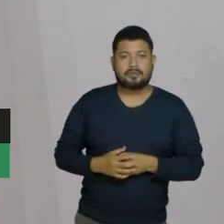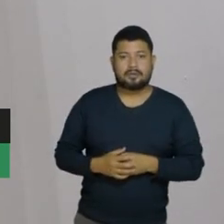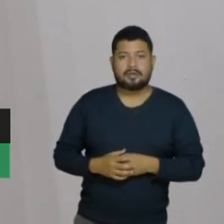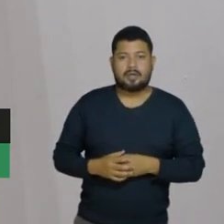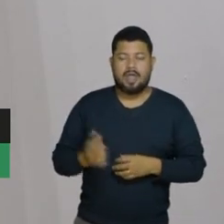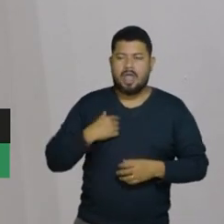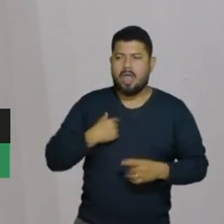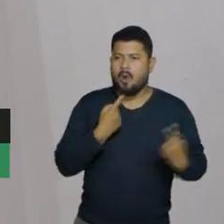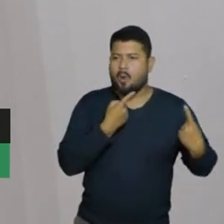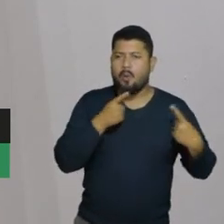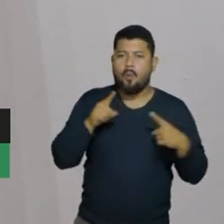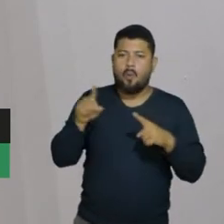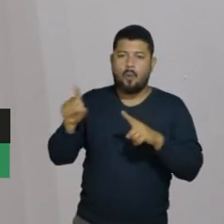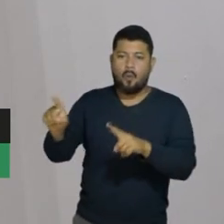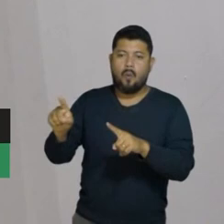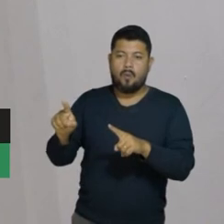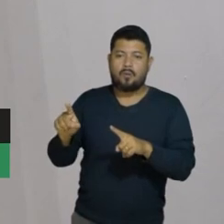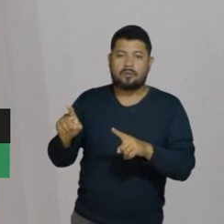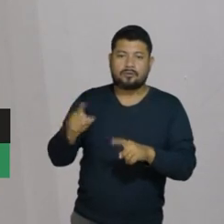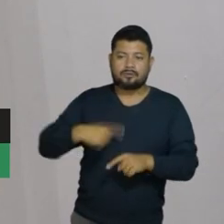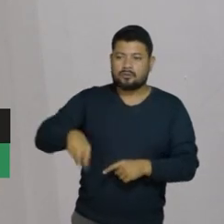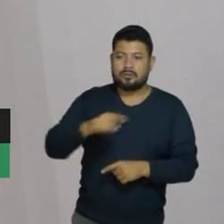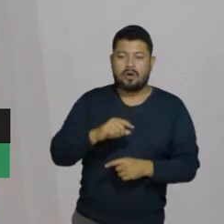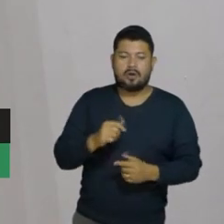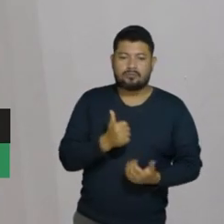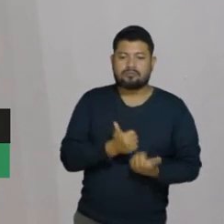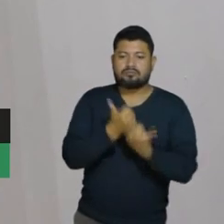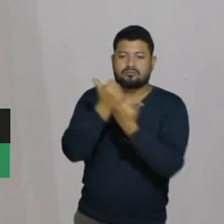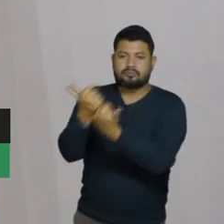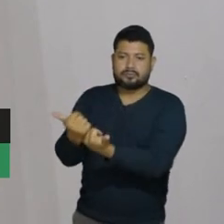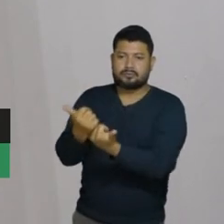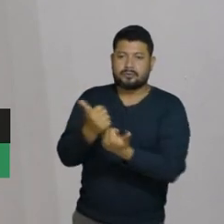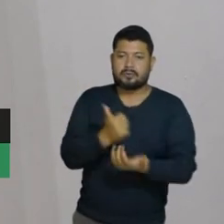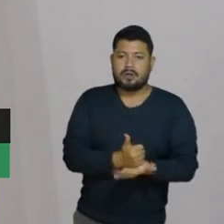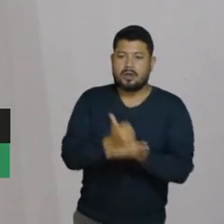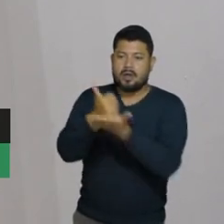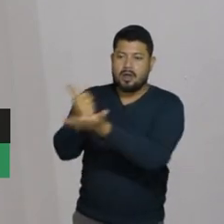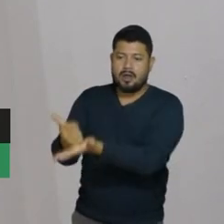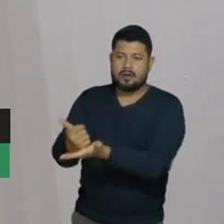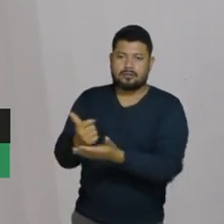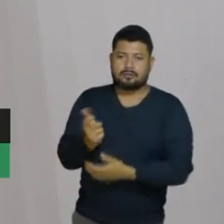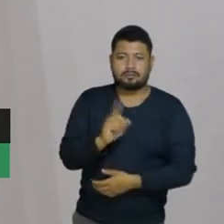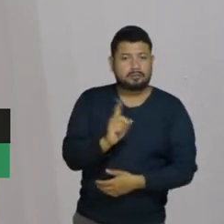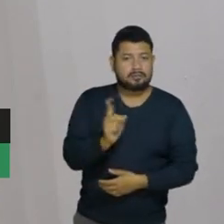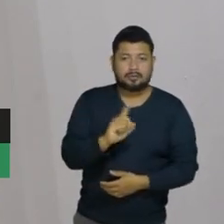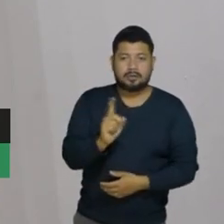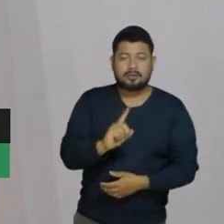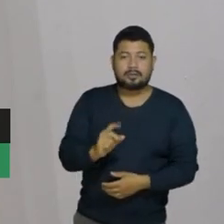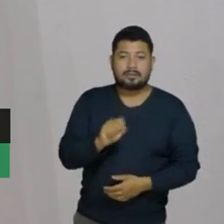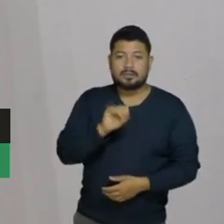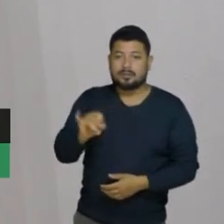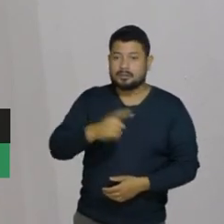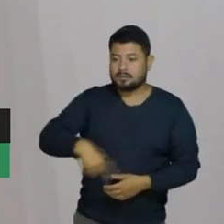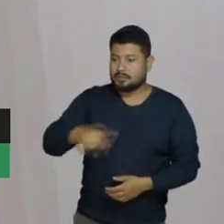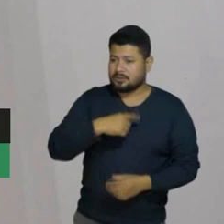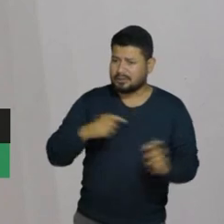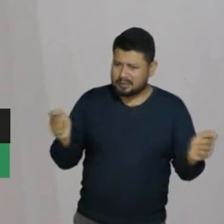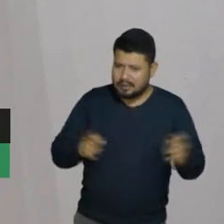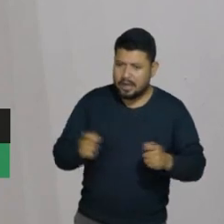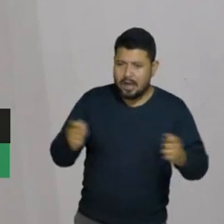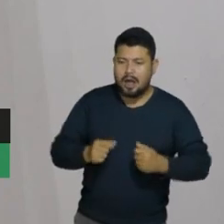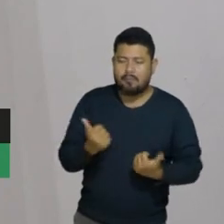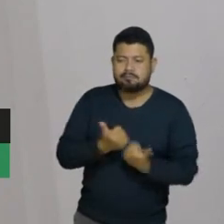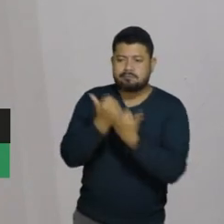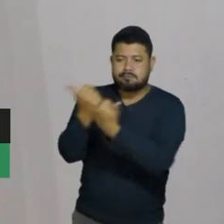contra, deputado Minotto, que a gente contribua. Muito pelo contrário. Se nós temos condições de contribuir,